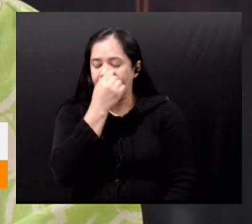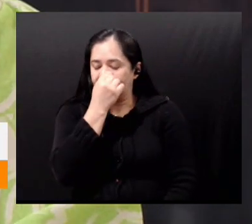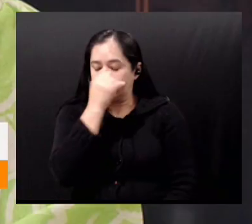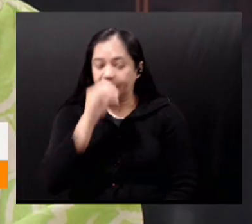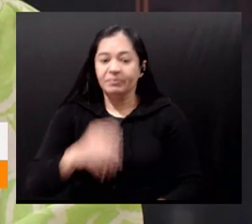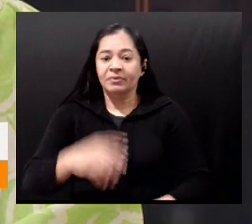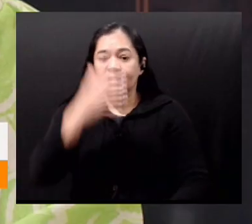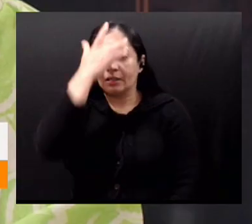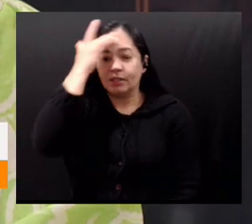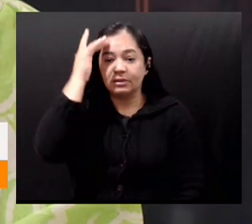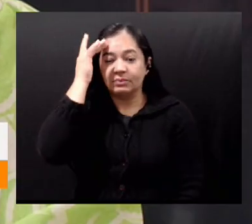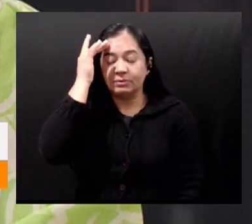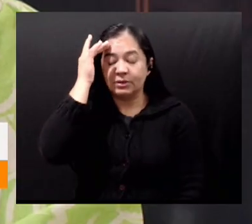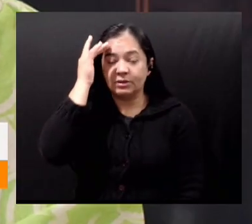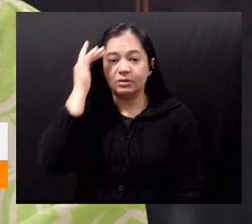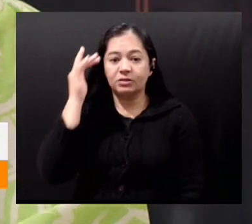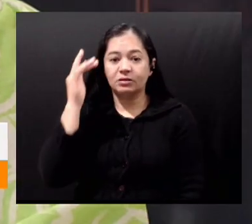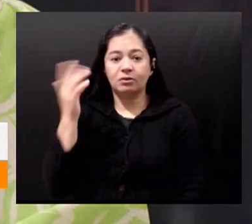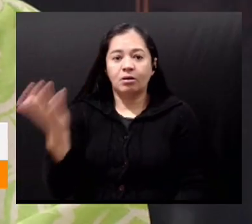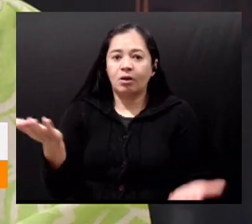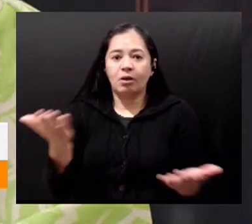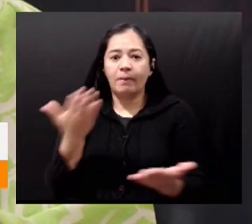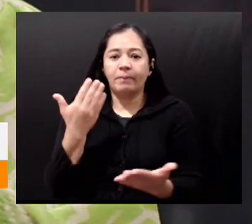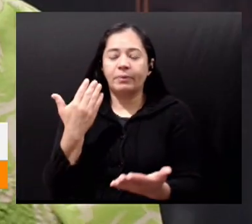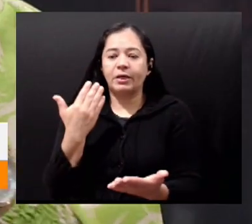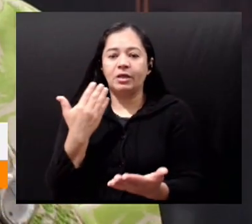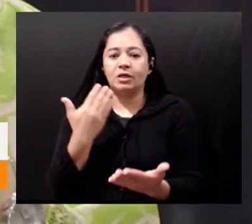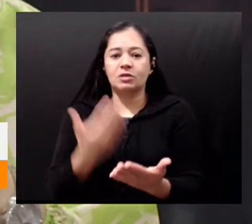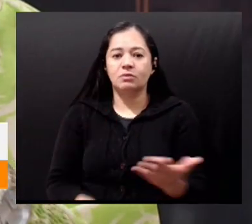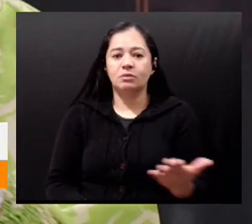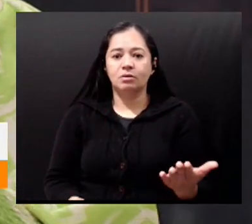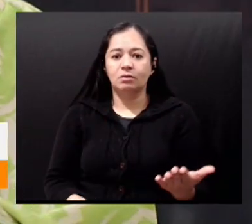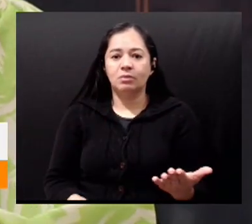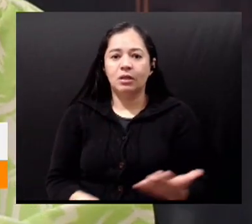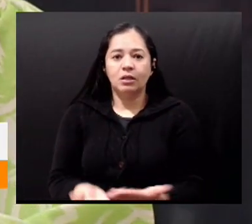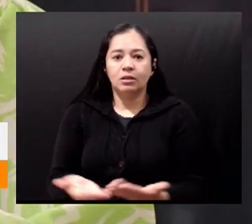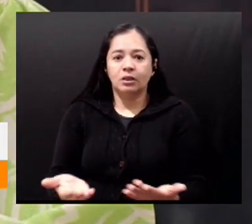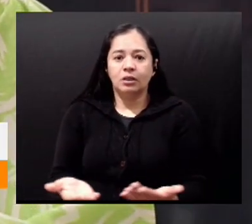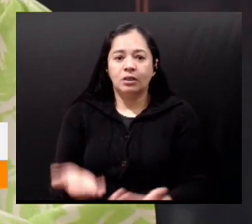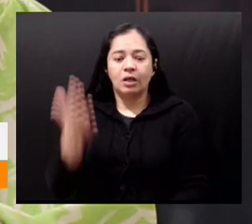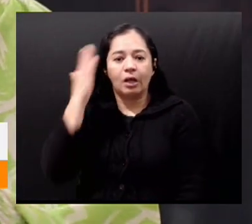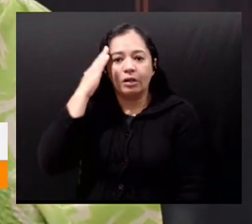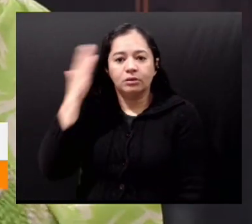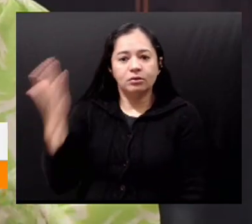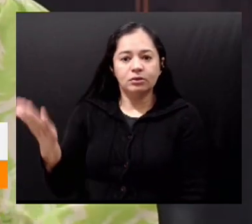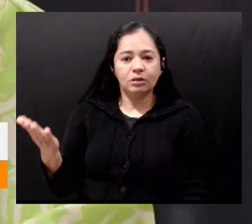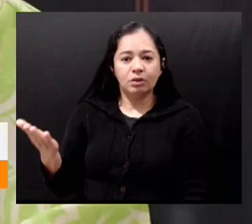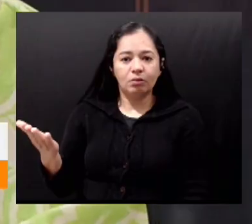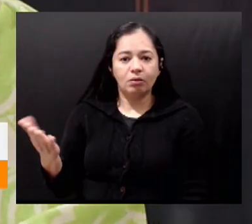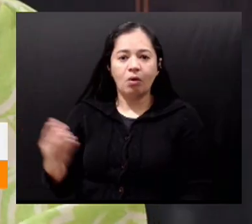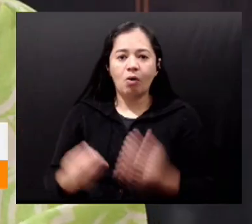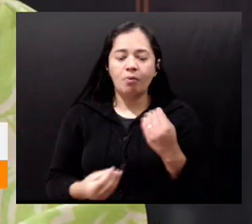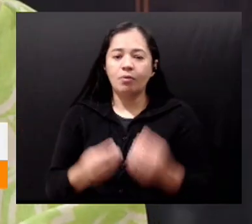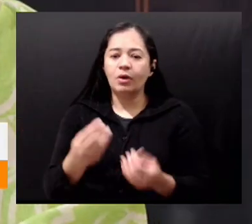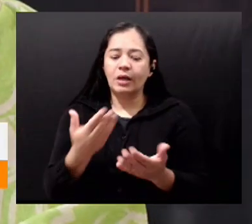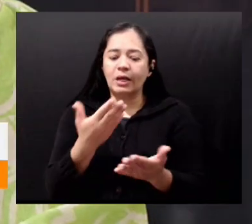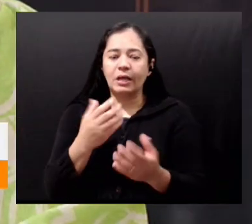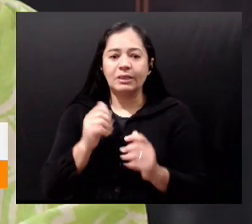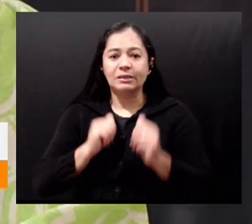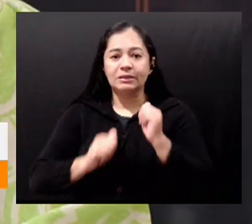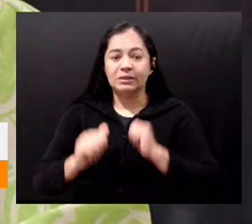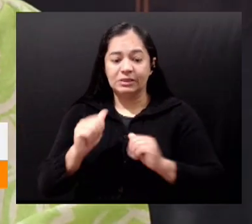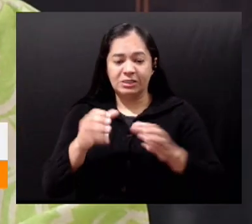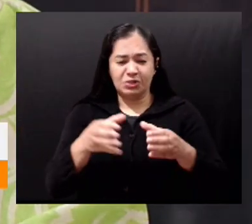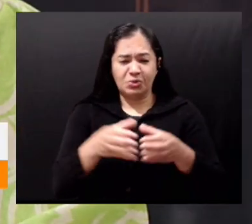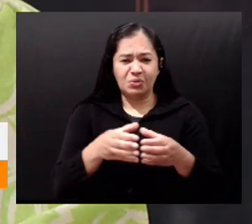senso, Literalmente. né. Uhum. Então a ansiedade coletiva, você sente que o clima está pesado,